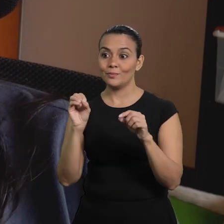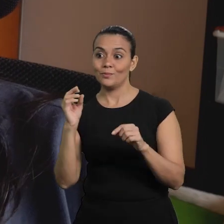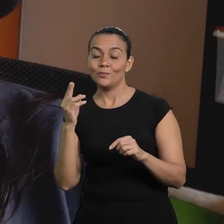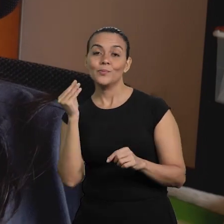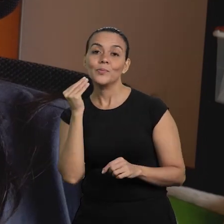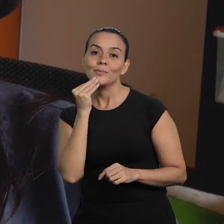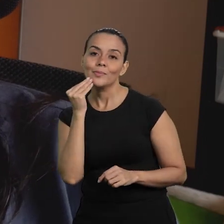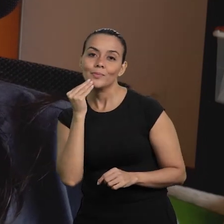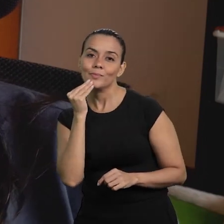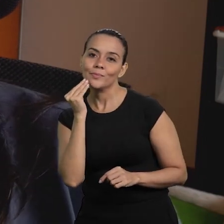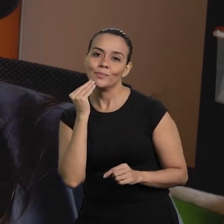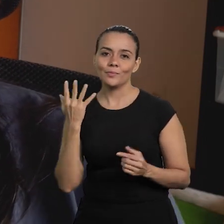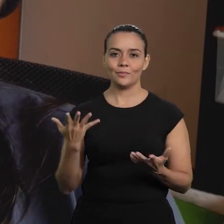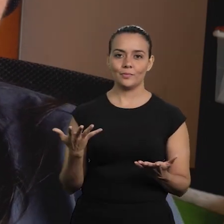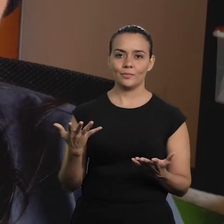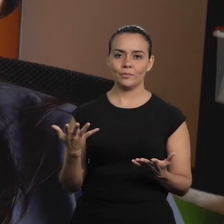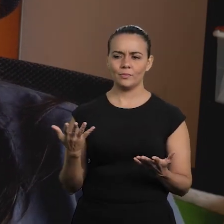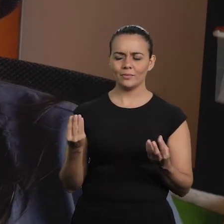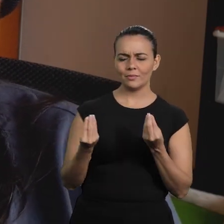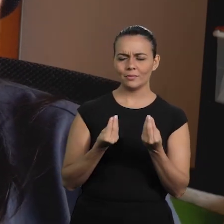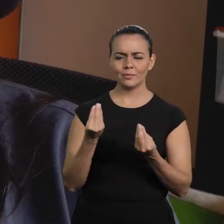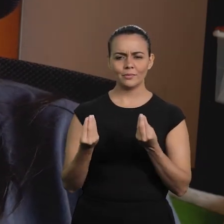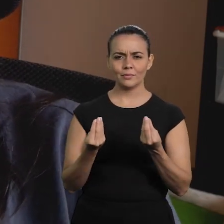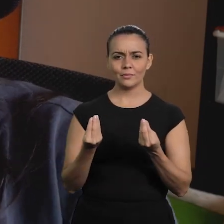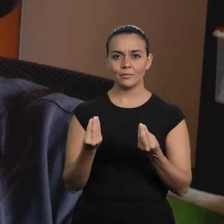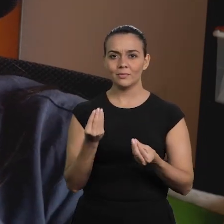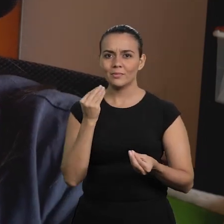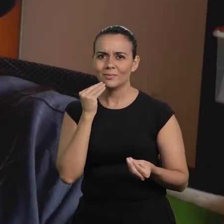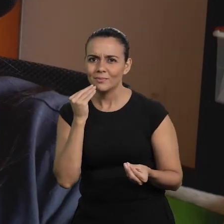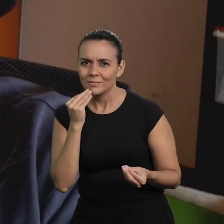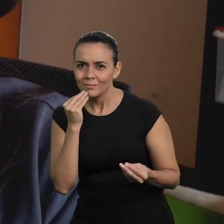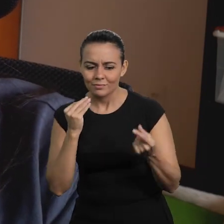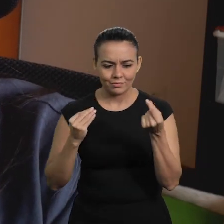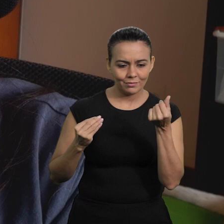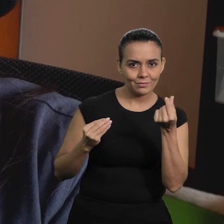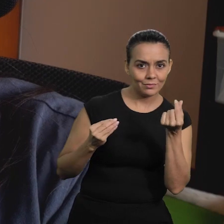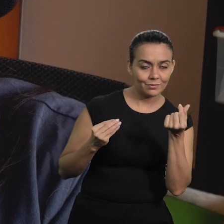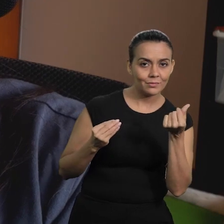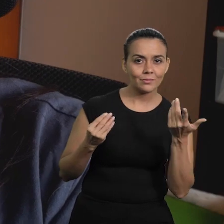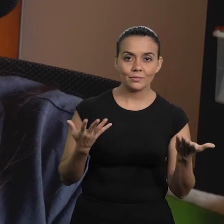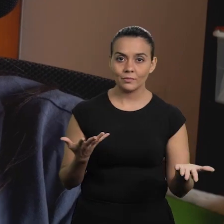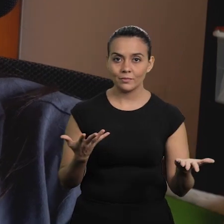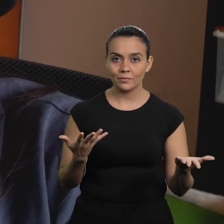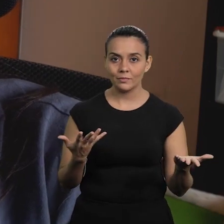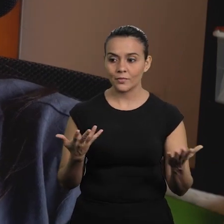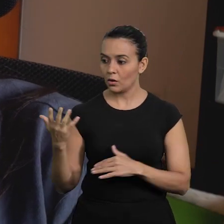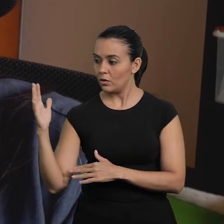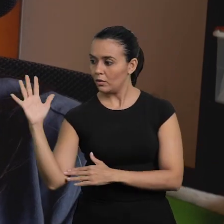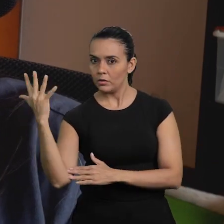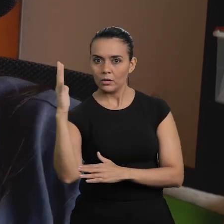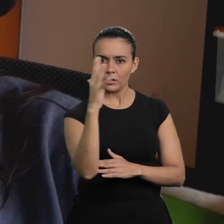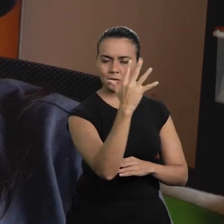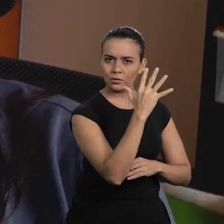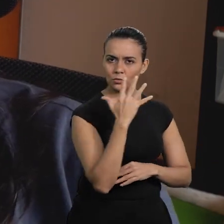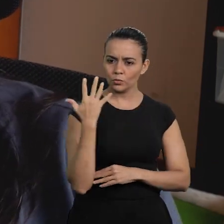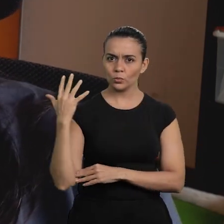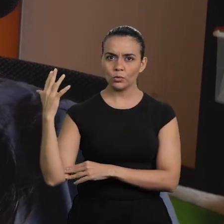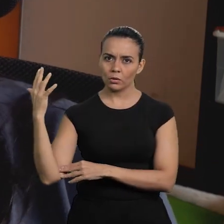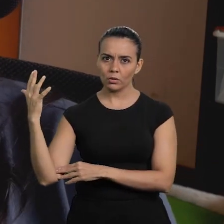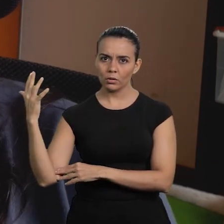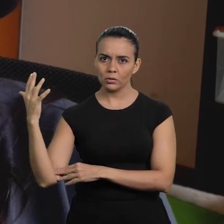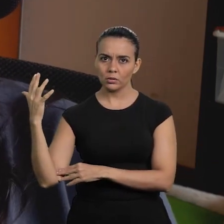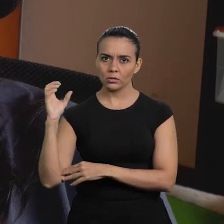oportunidades da economia tradicional, principalmente quando a gente fala da questão socioambiental, com a